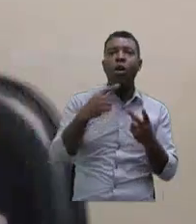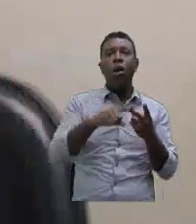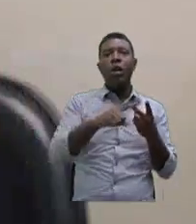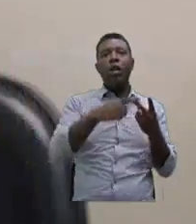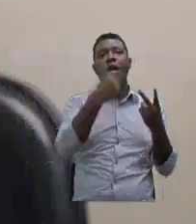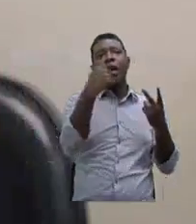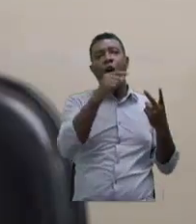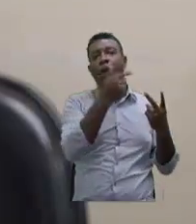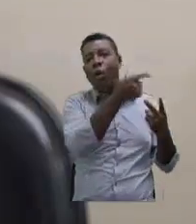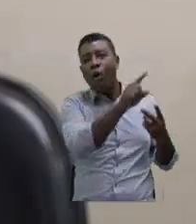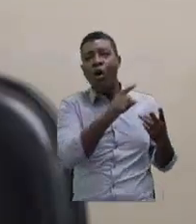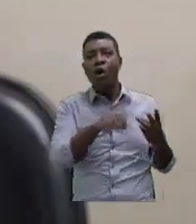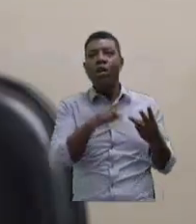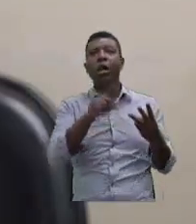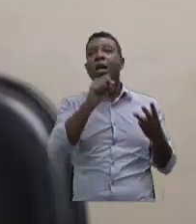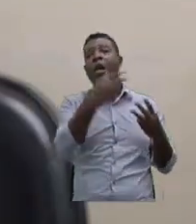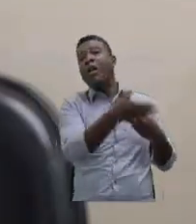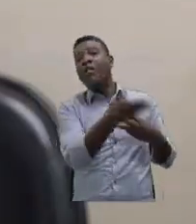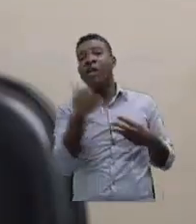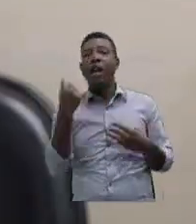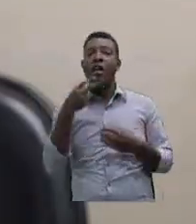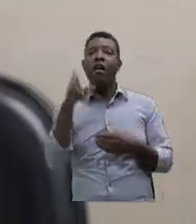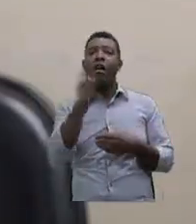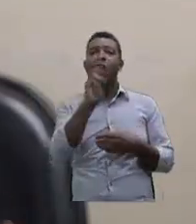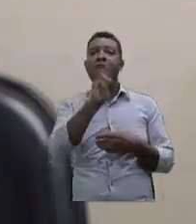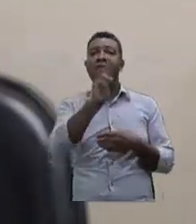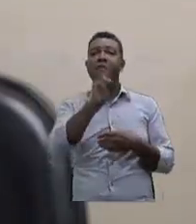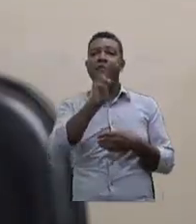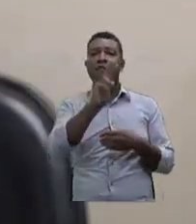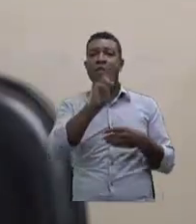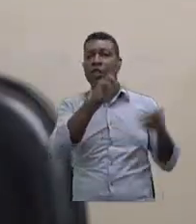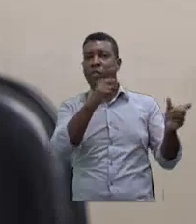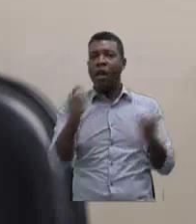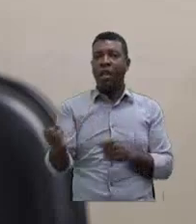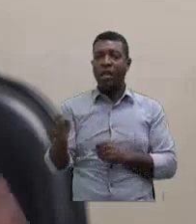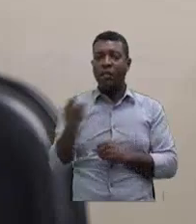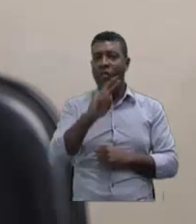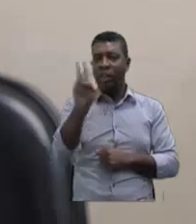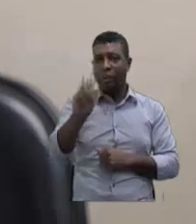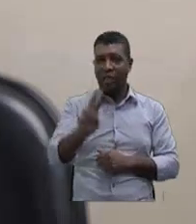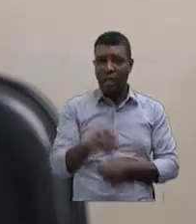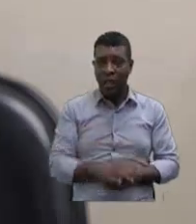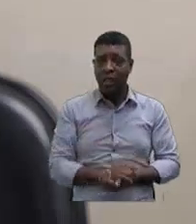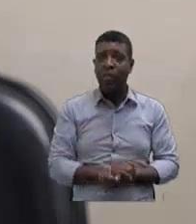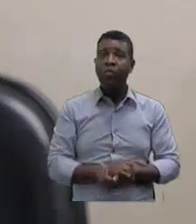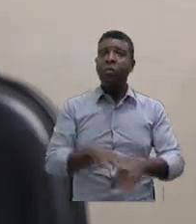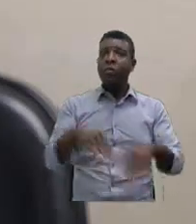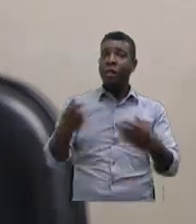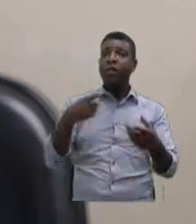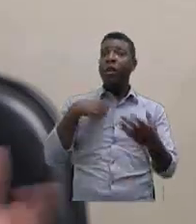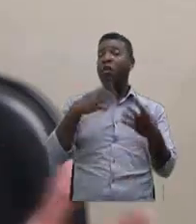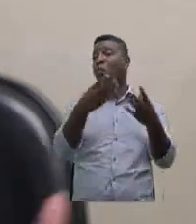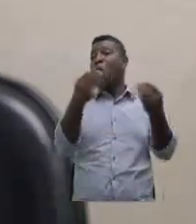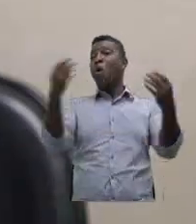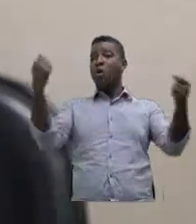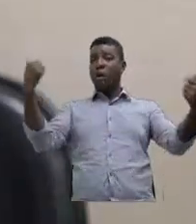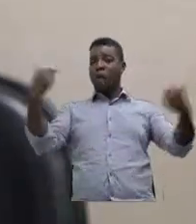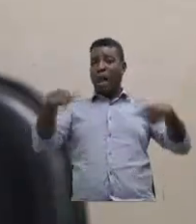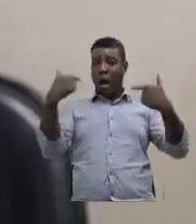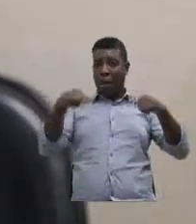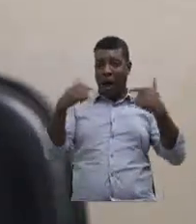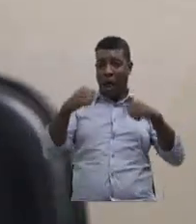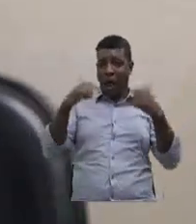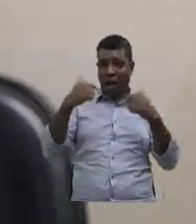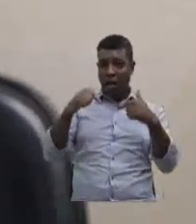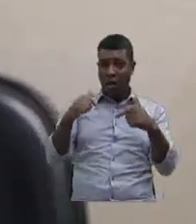está vindo de Vespasiano. Então, a malha viária está preparada, nós temos um povo muito trabalhador, eu tenho certeza que